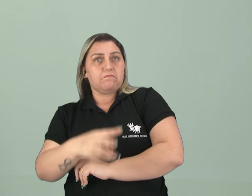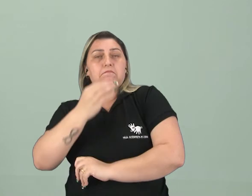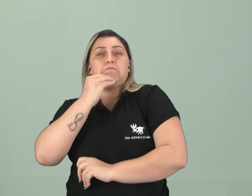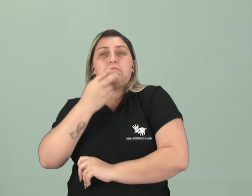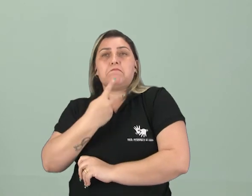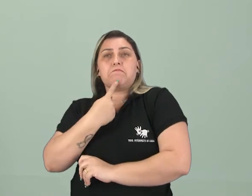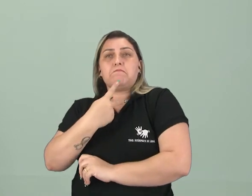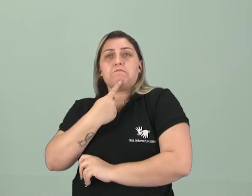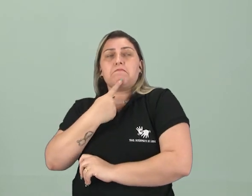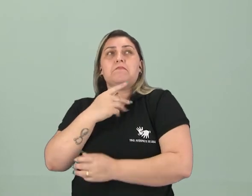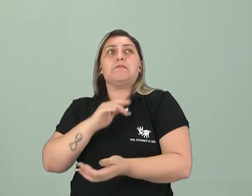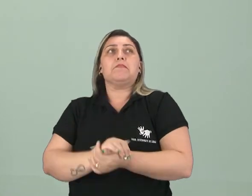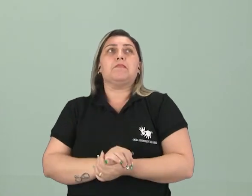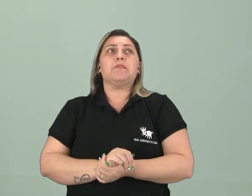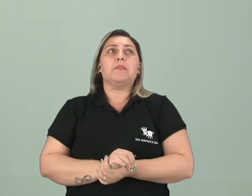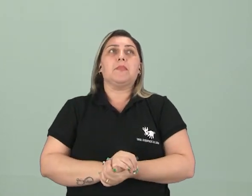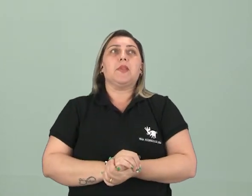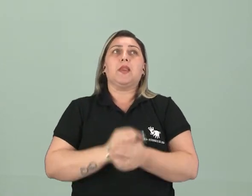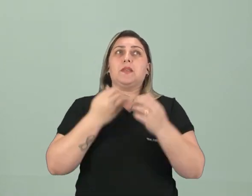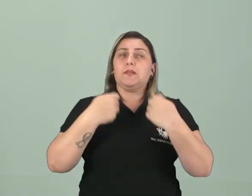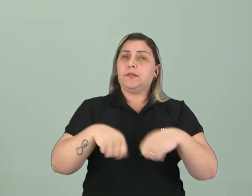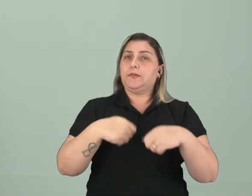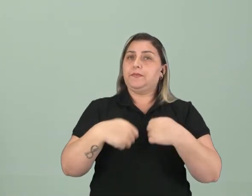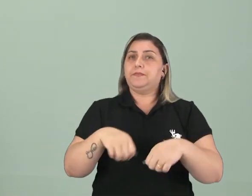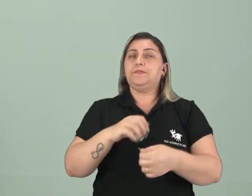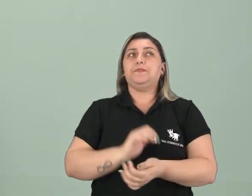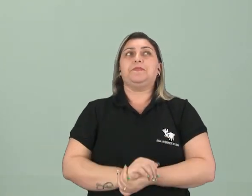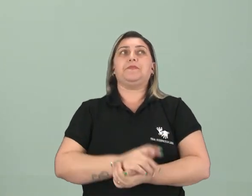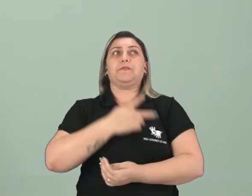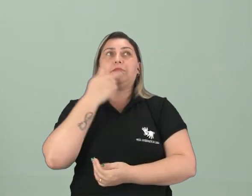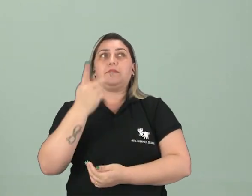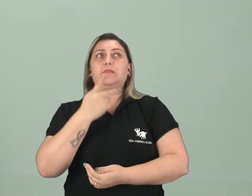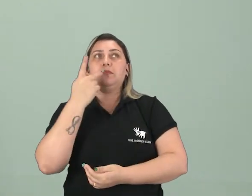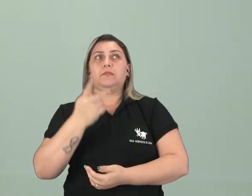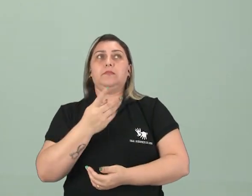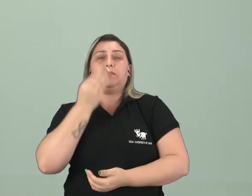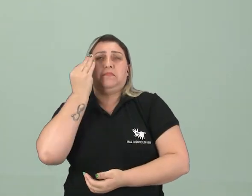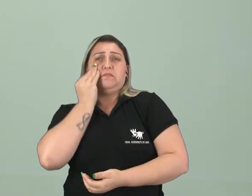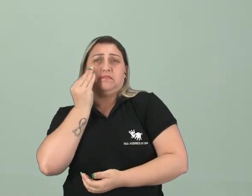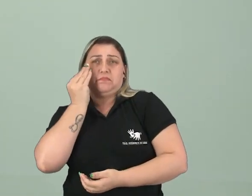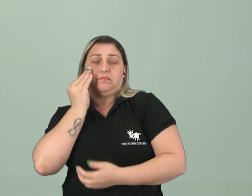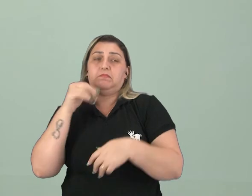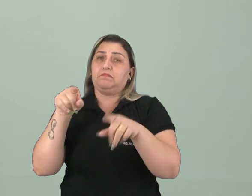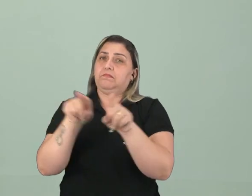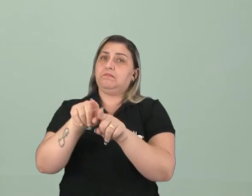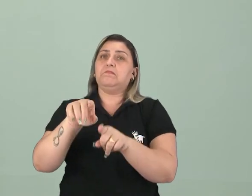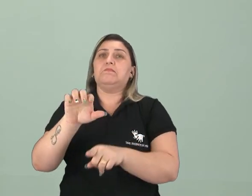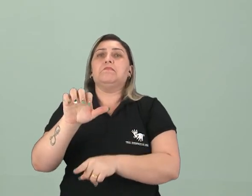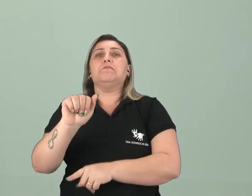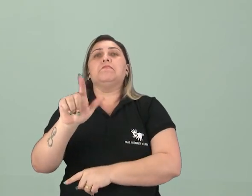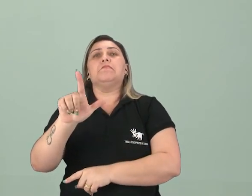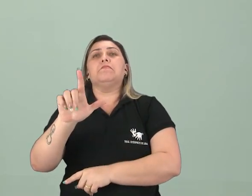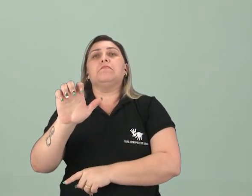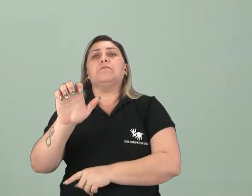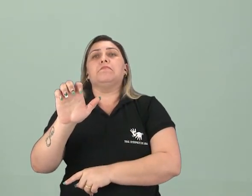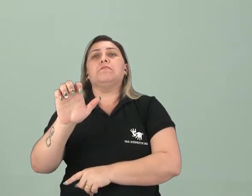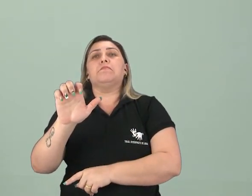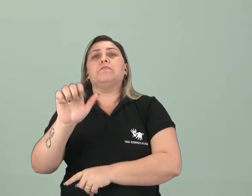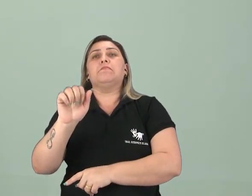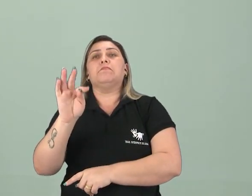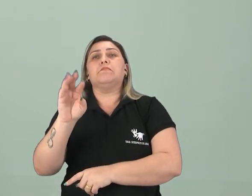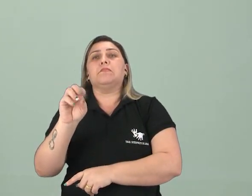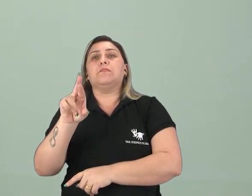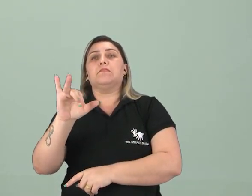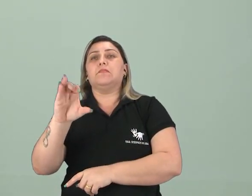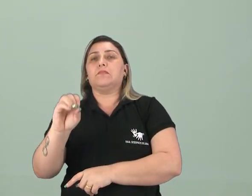né? Você tem que lembrar dos elementos que nós precisamos, né? Ele fala sobre experimento aleatório, né? Quando eles são, no caso aqui,